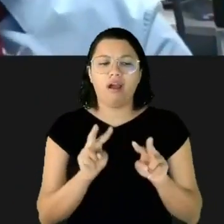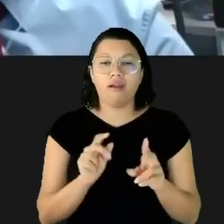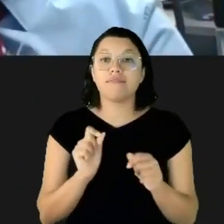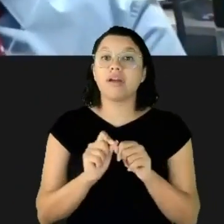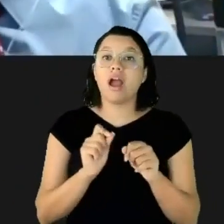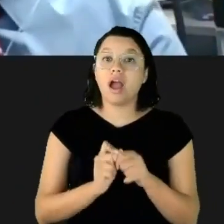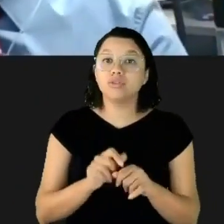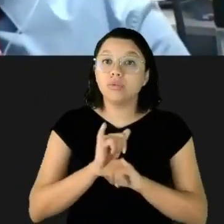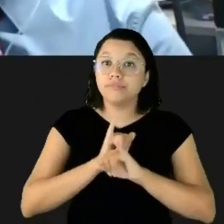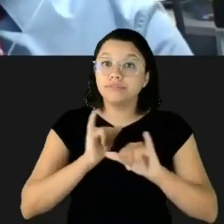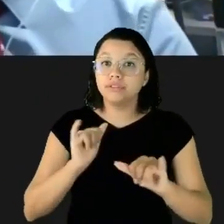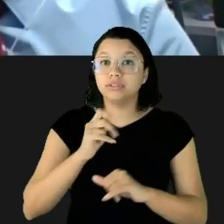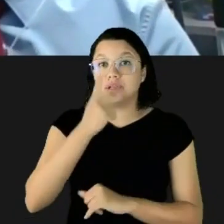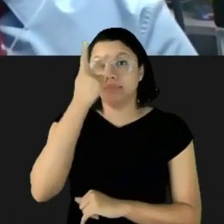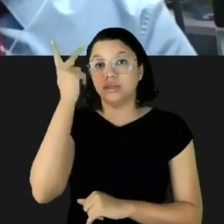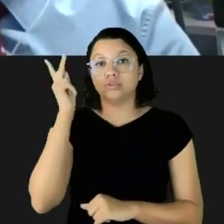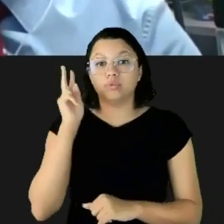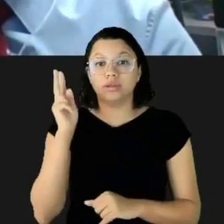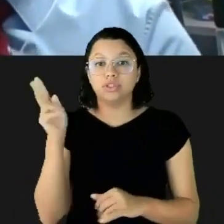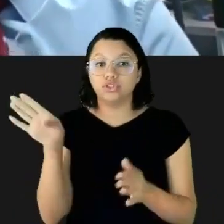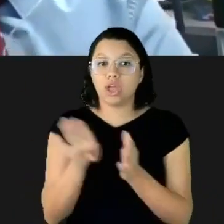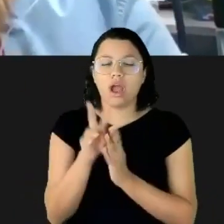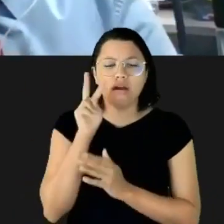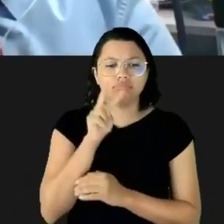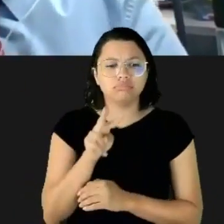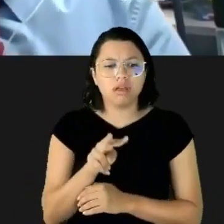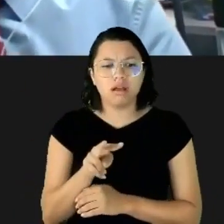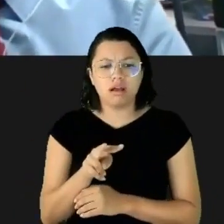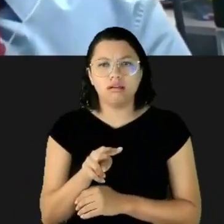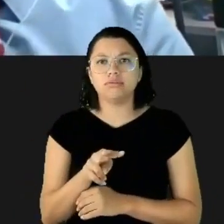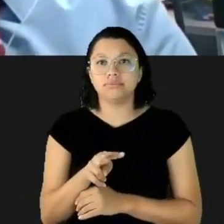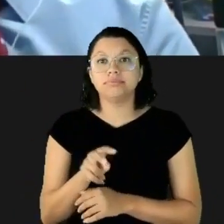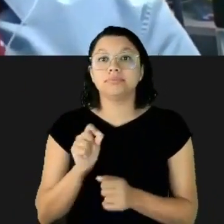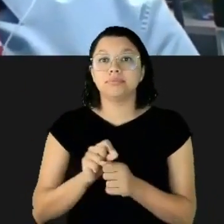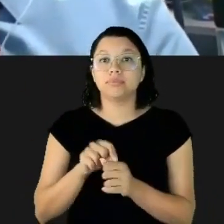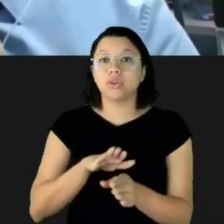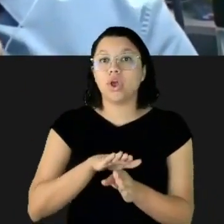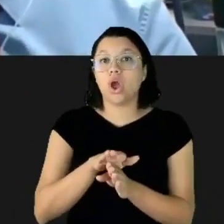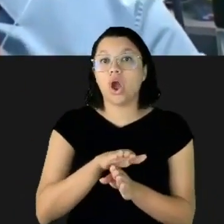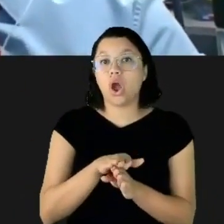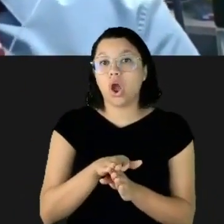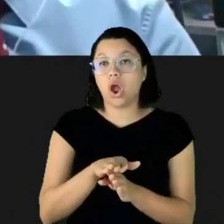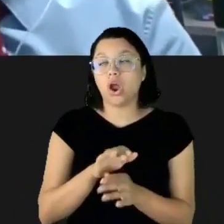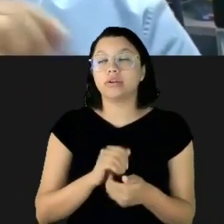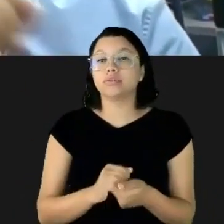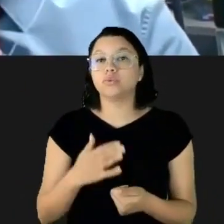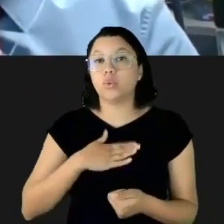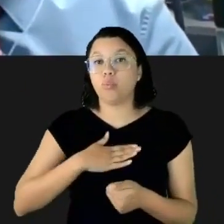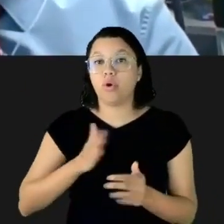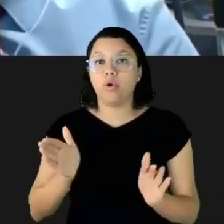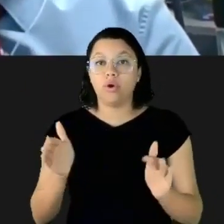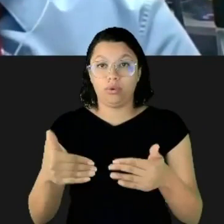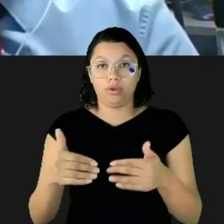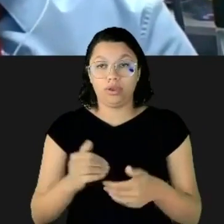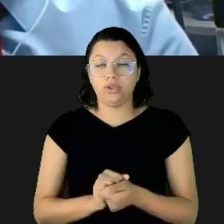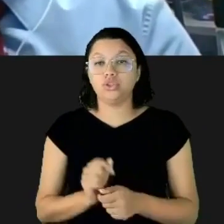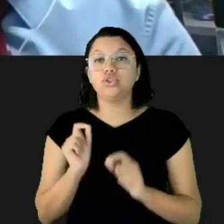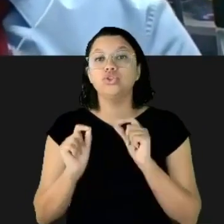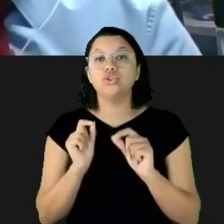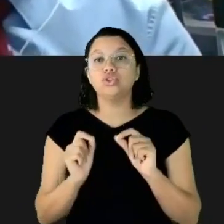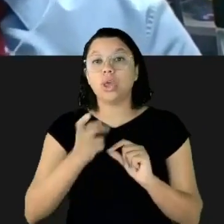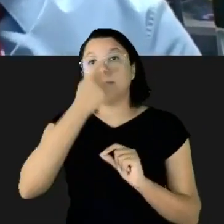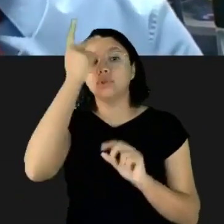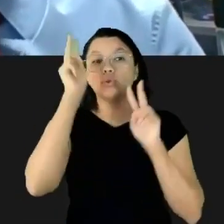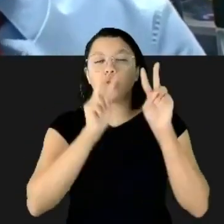fazer um lembrete pra quem vem e olha isso eu faço orientação nos nos meus gabinetes